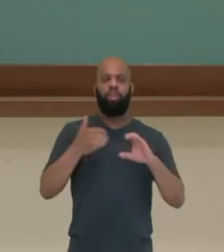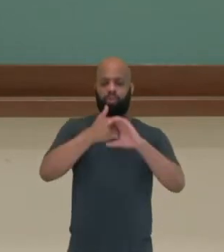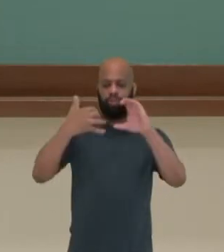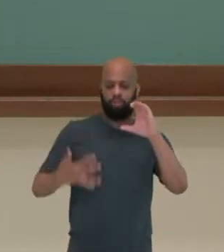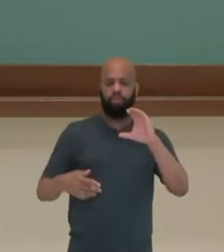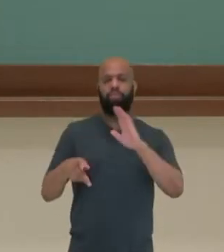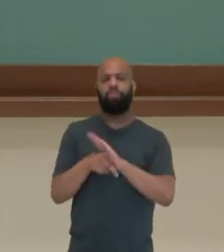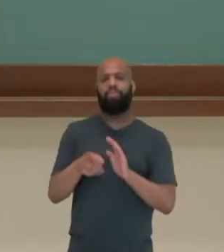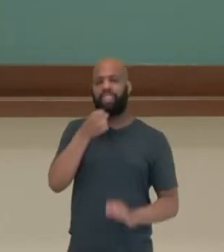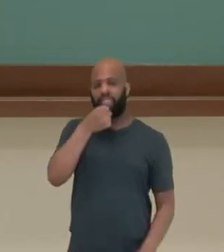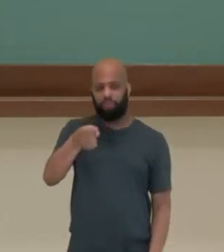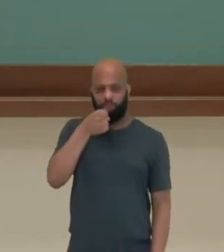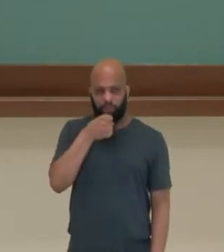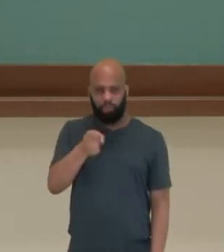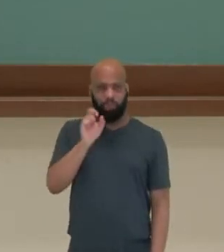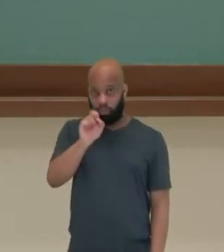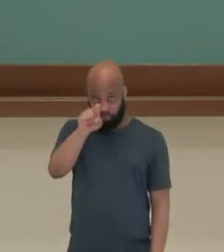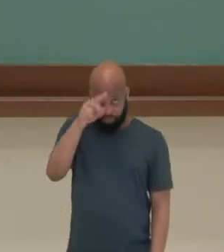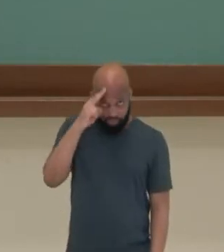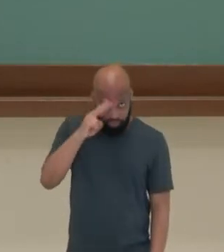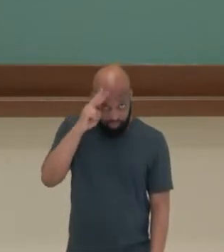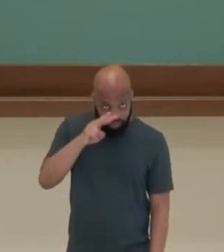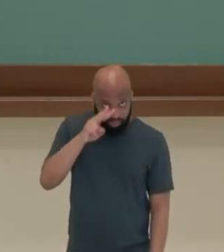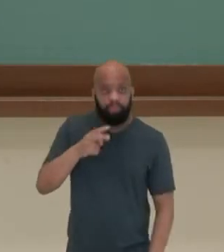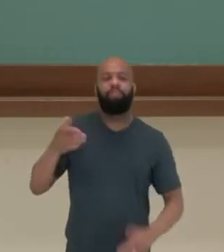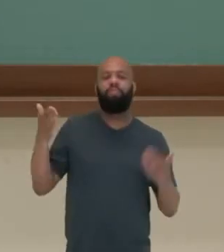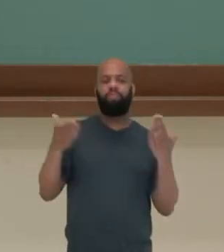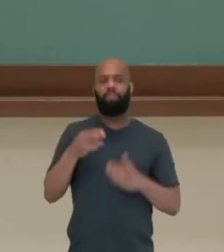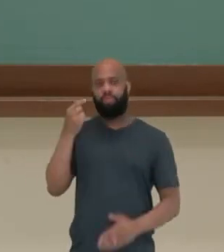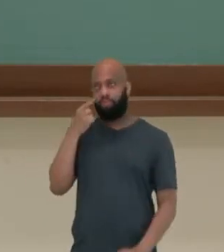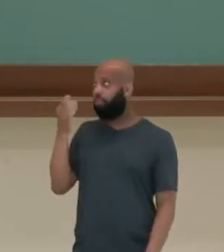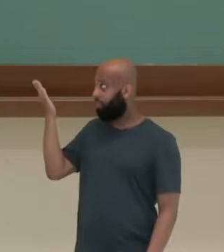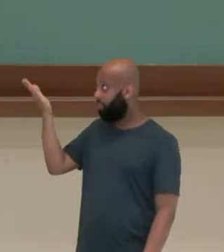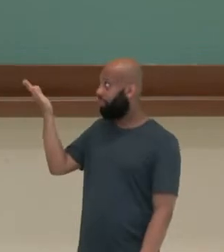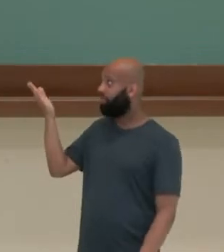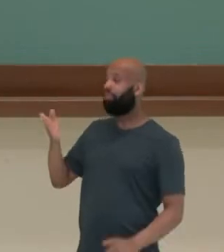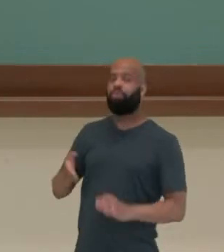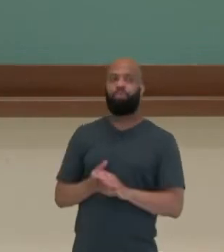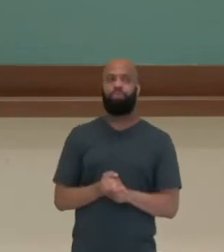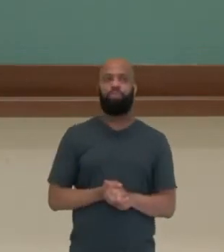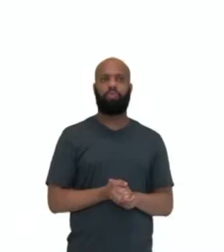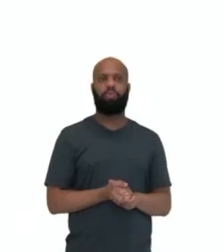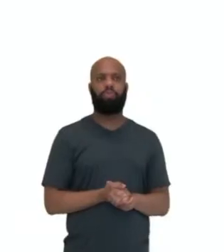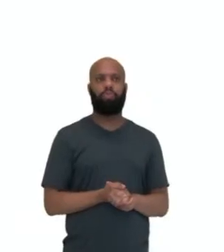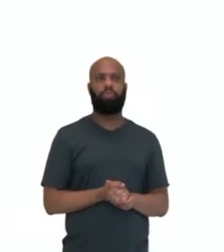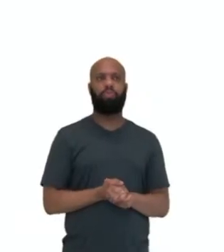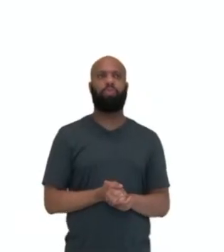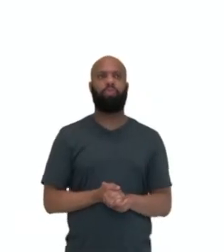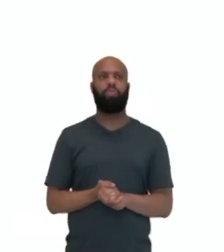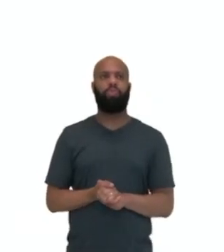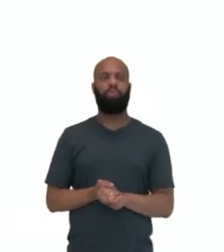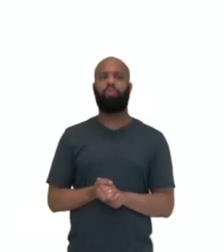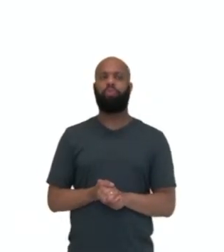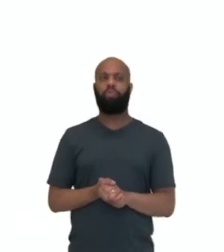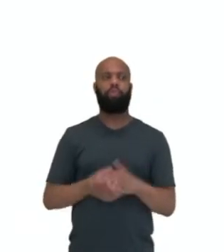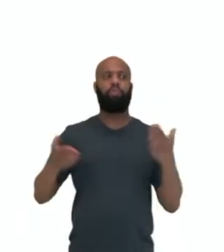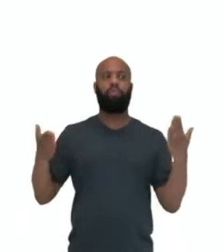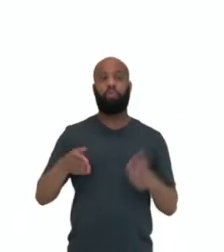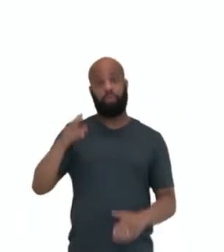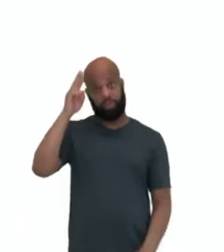Características então da reportagem, tá lembrado? Vamos dar uma olhadinha aqui no Amiúde? Olho no slide e